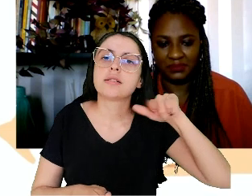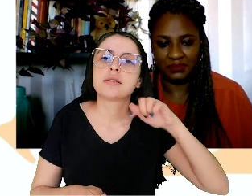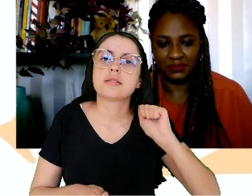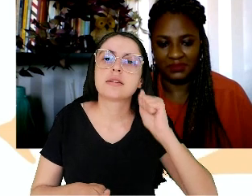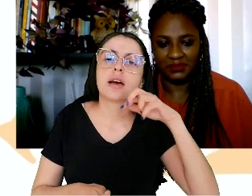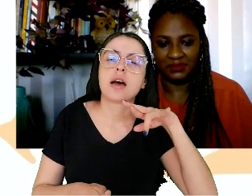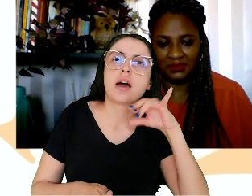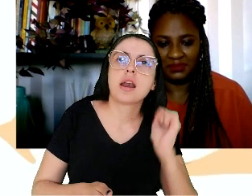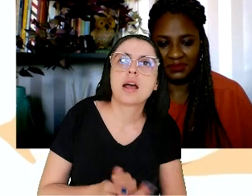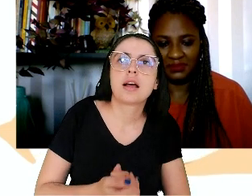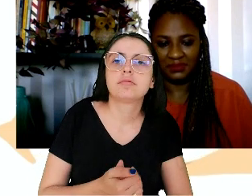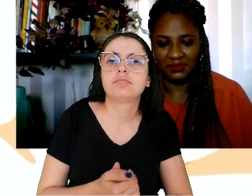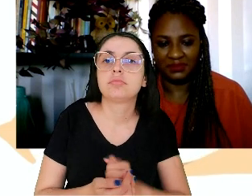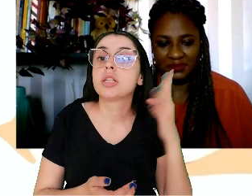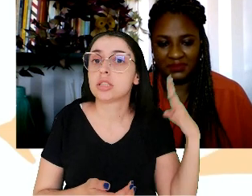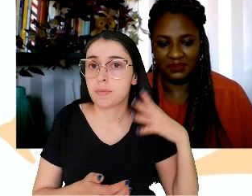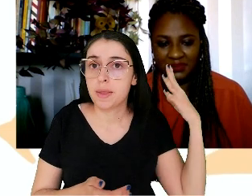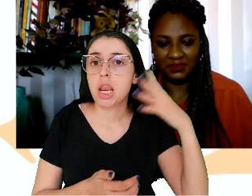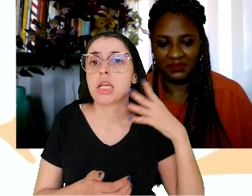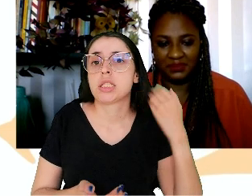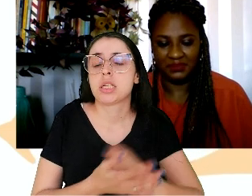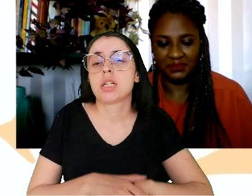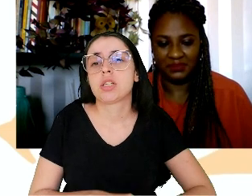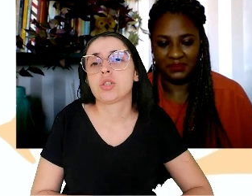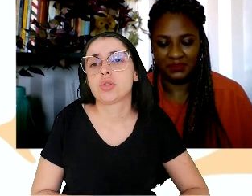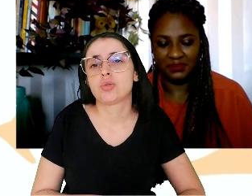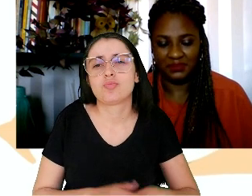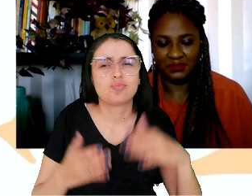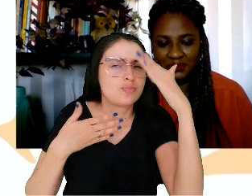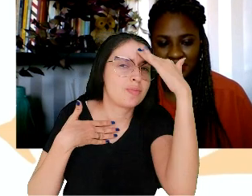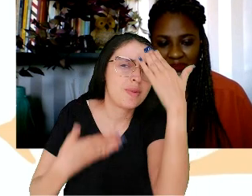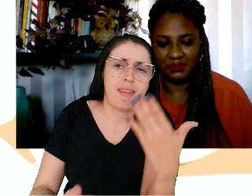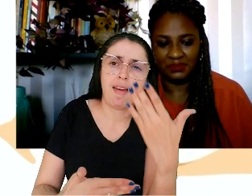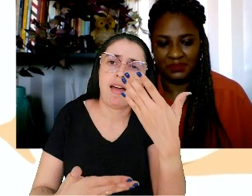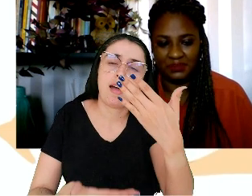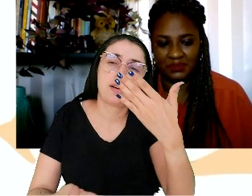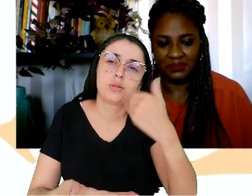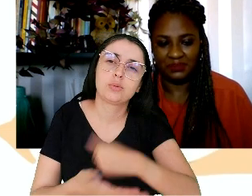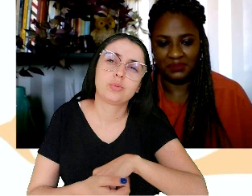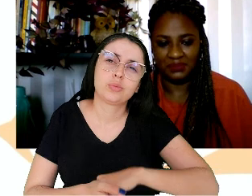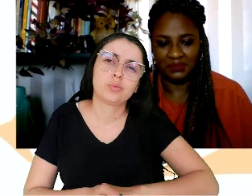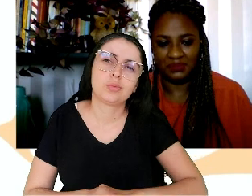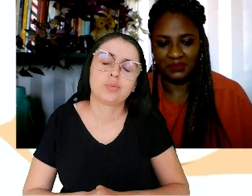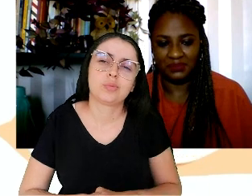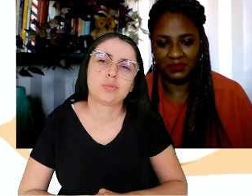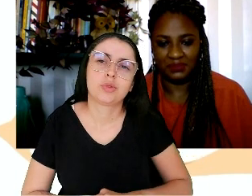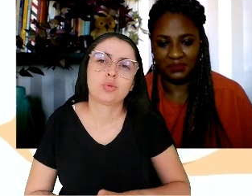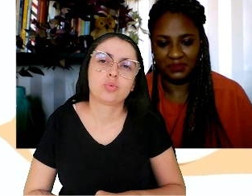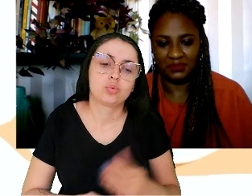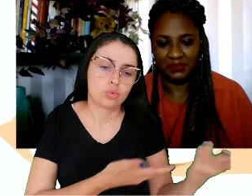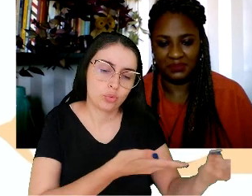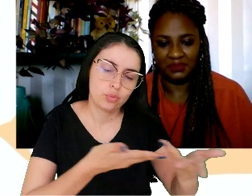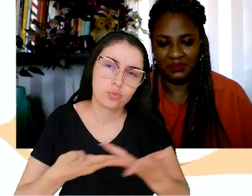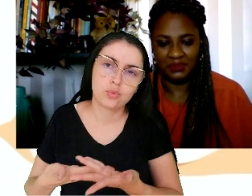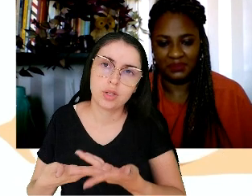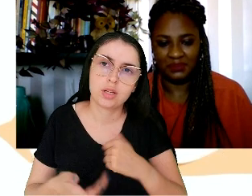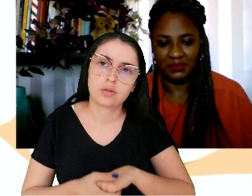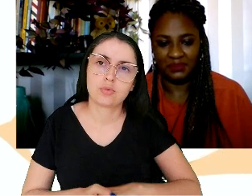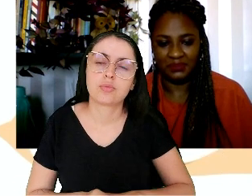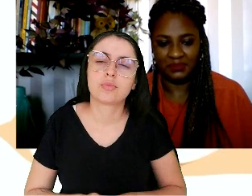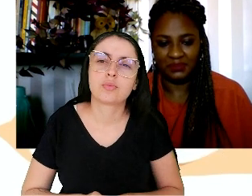Lázara, nossa querida debatedora. Agradeço muitíssimo o convite que